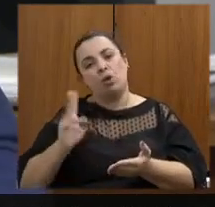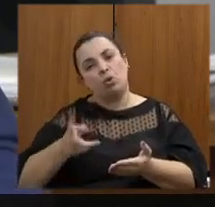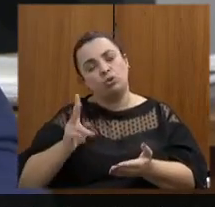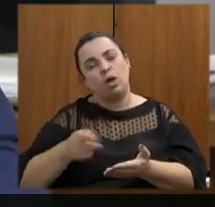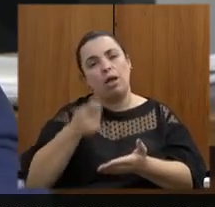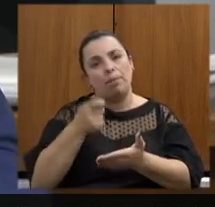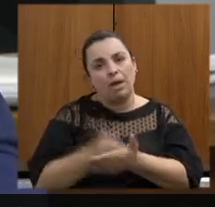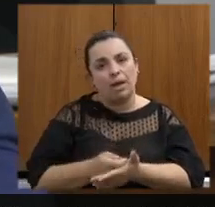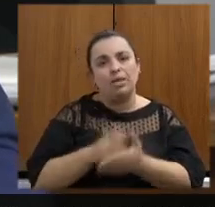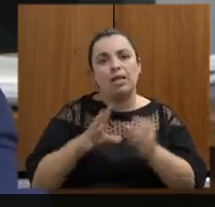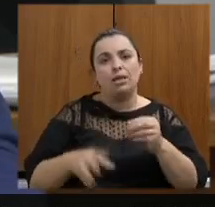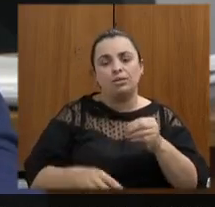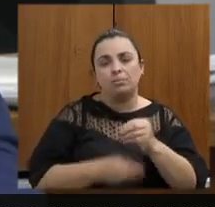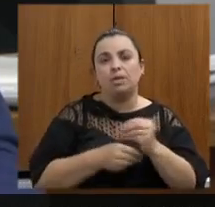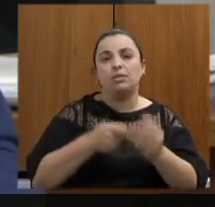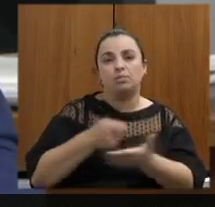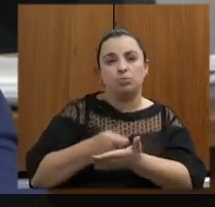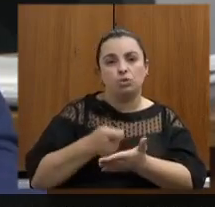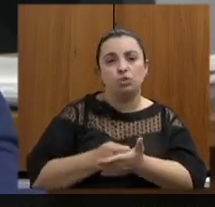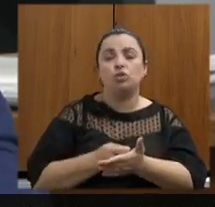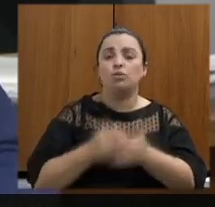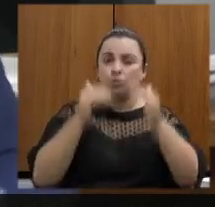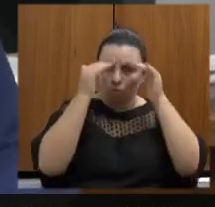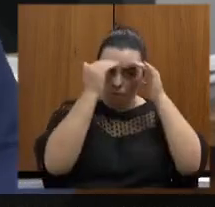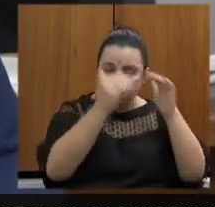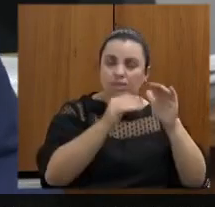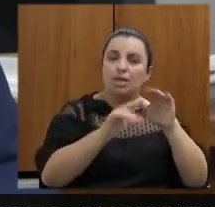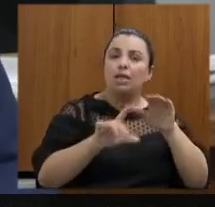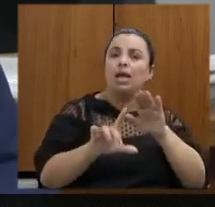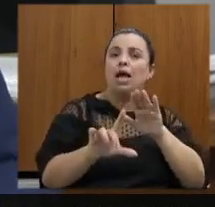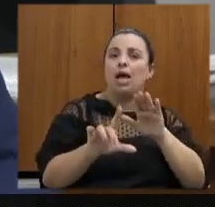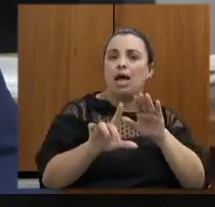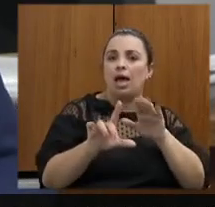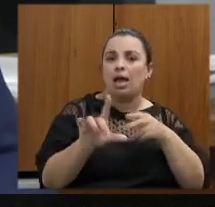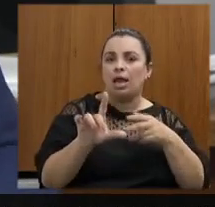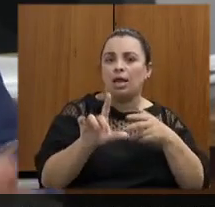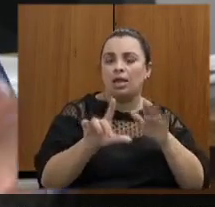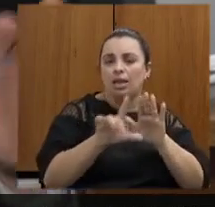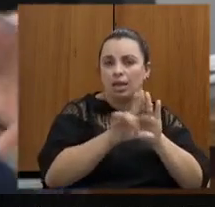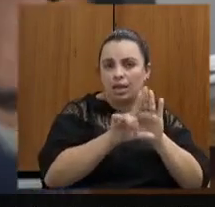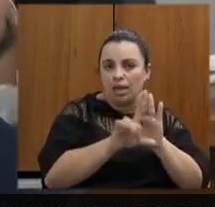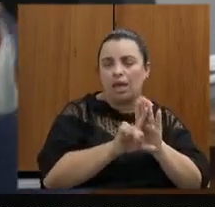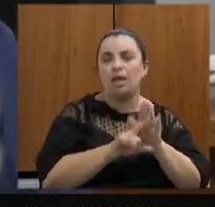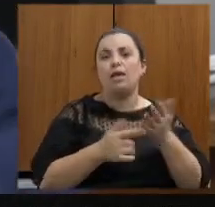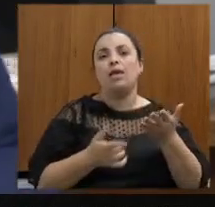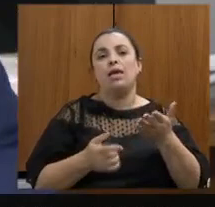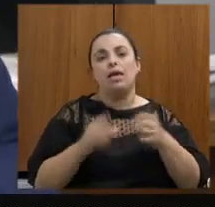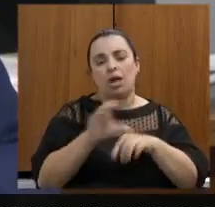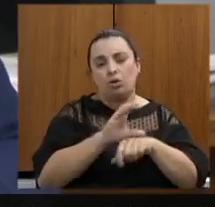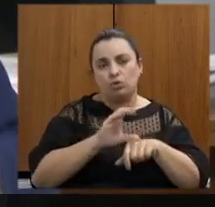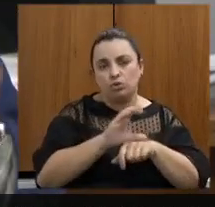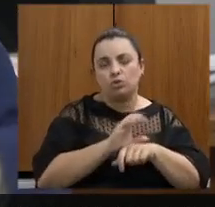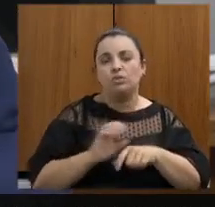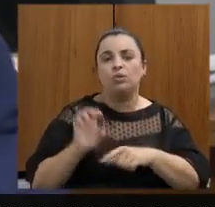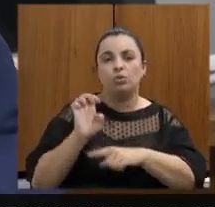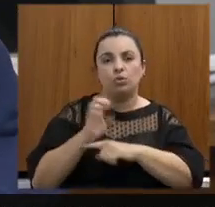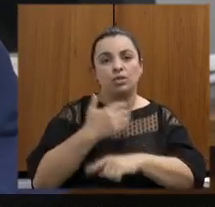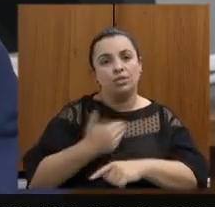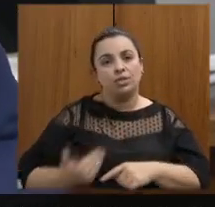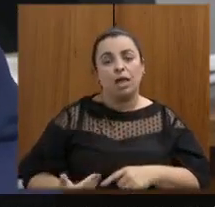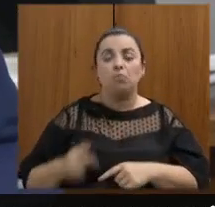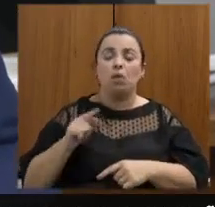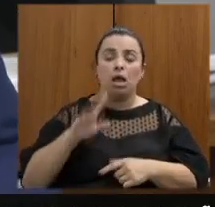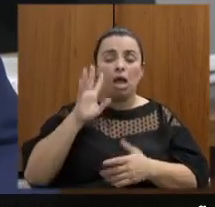das emendas impositivas Como manda a legislação Como manda a Constituição do nosso estado e aí resolveremos essas questões e